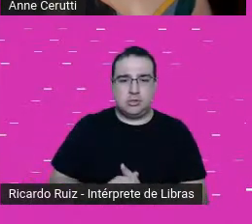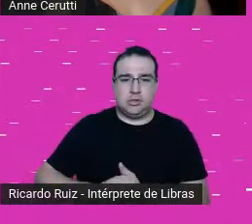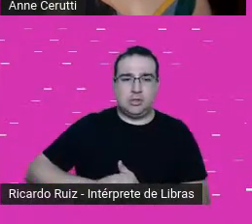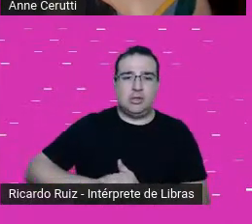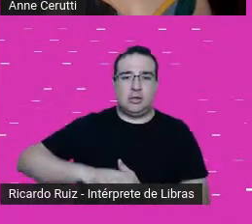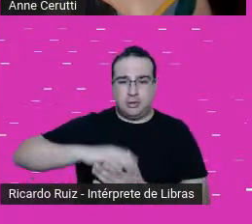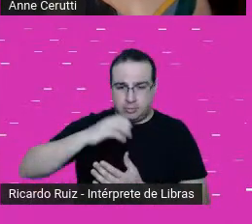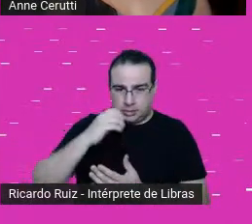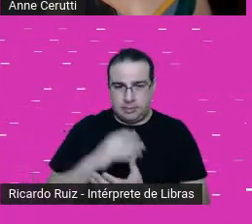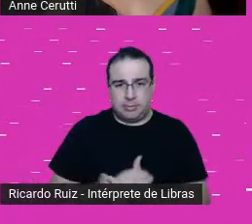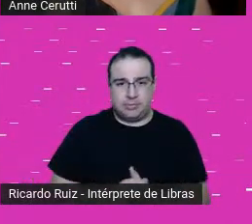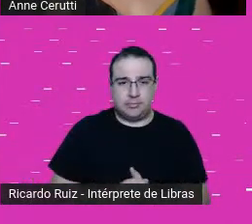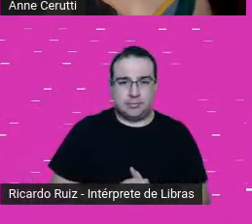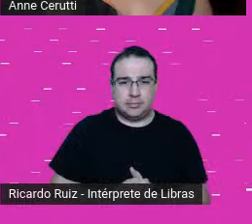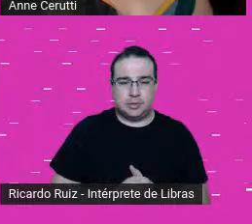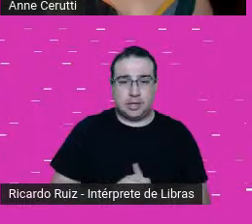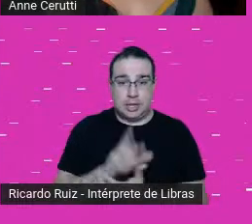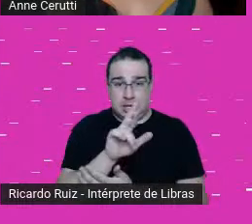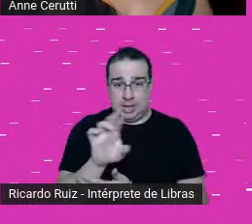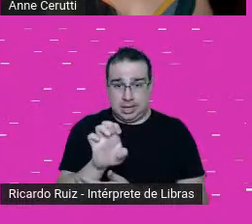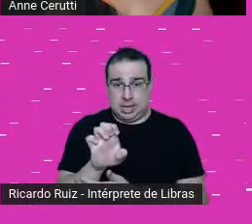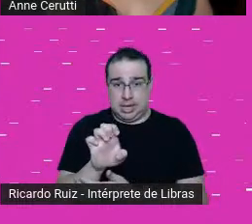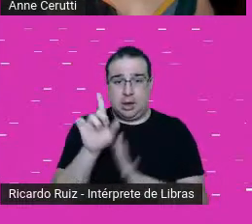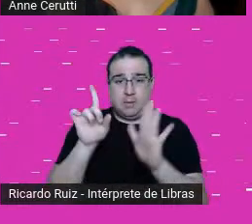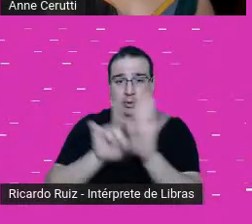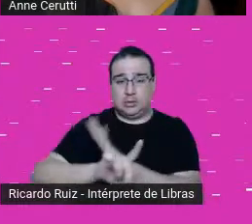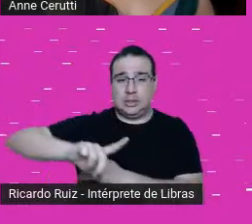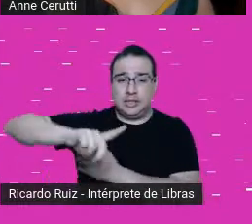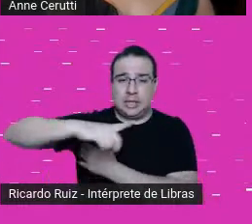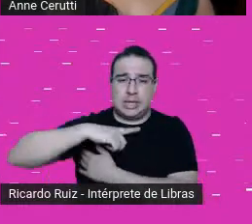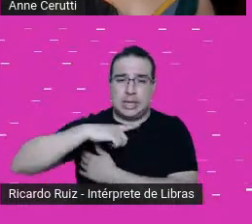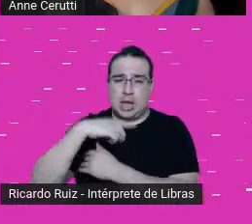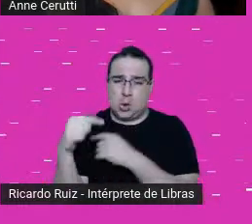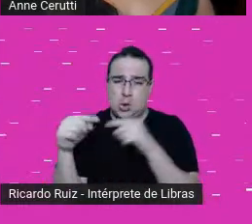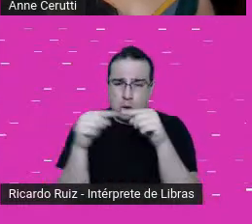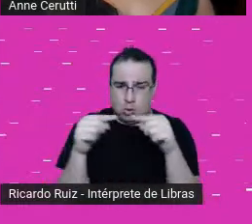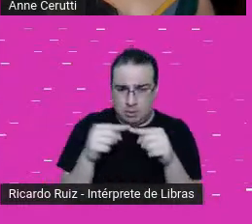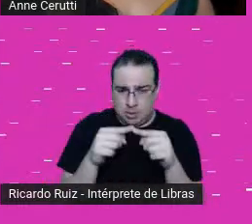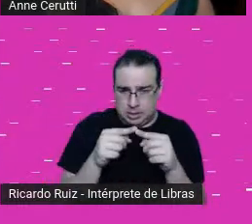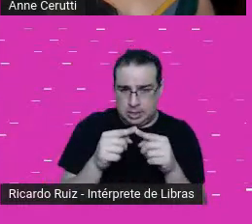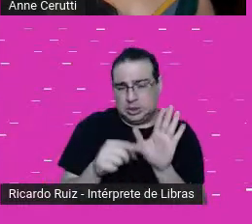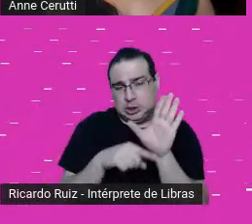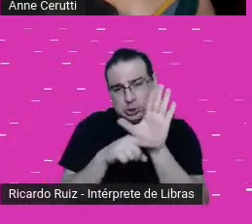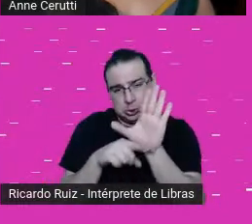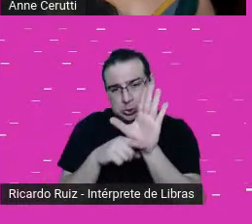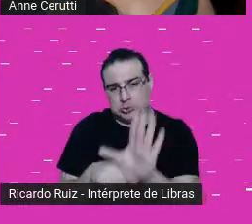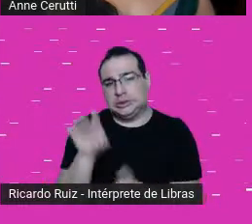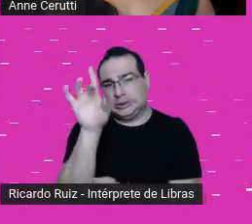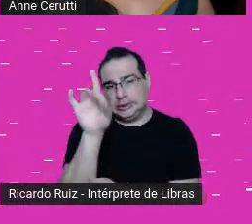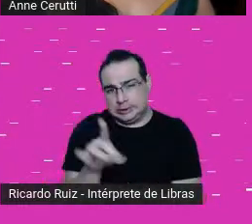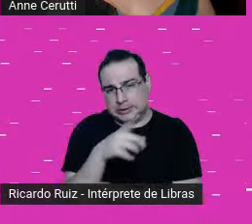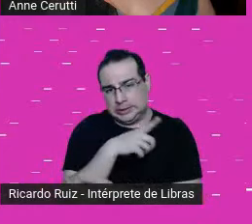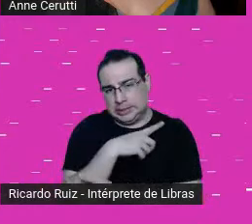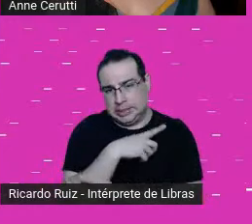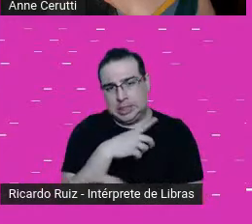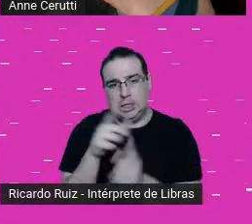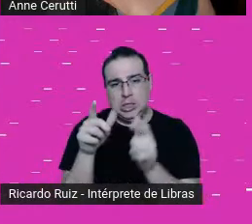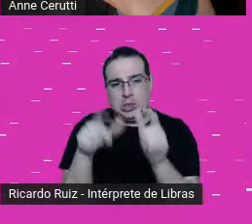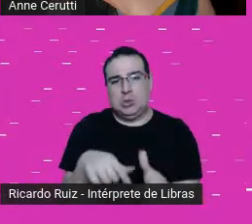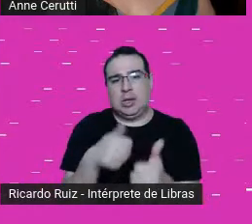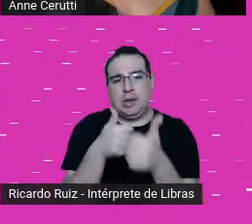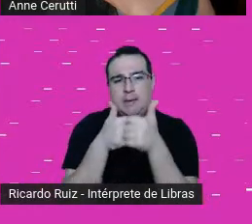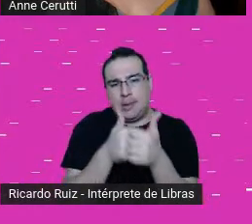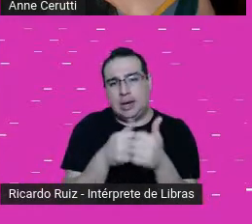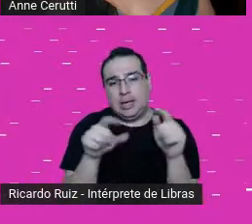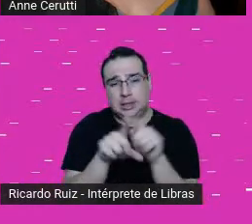Rê, agora pensando em termos de assistência de direção, né, que é um lugar ali bastante